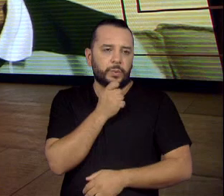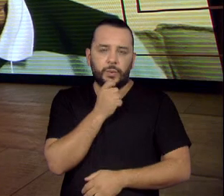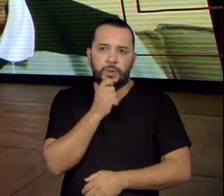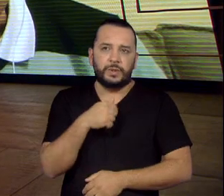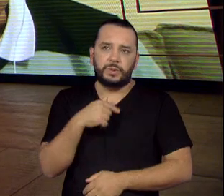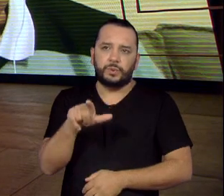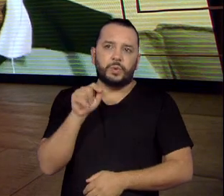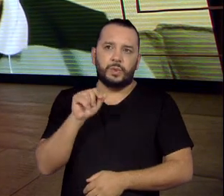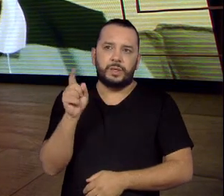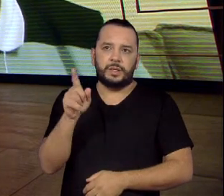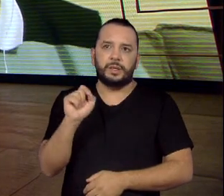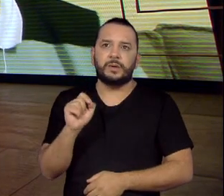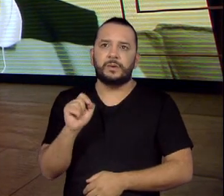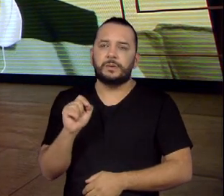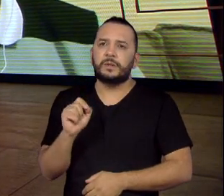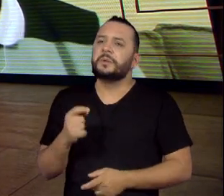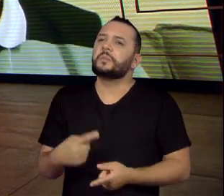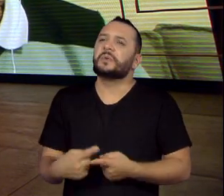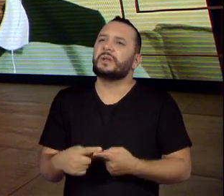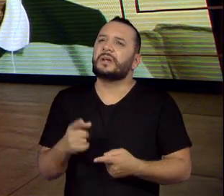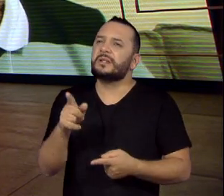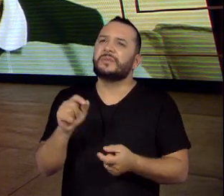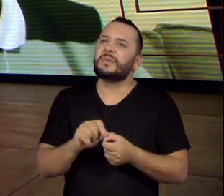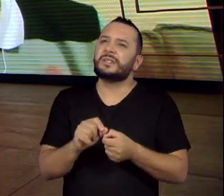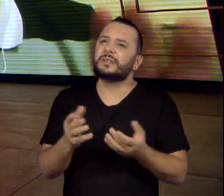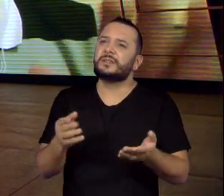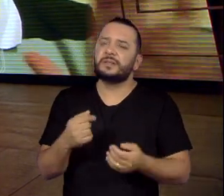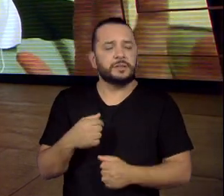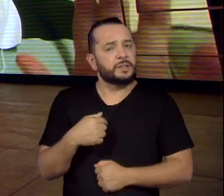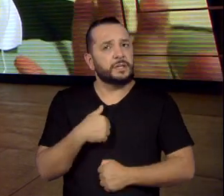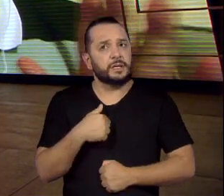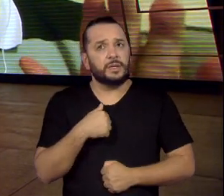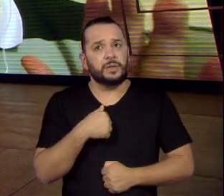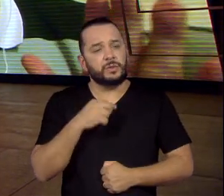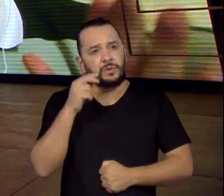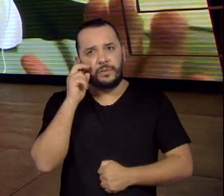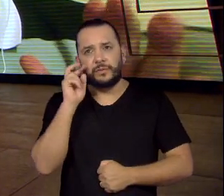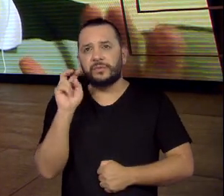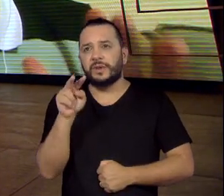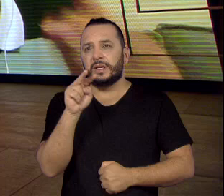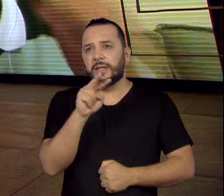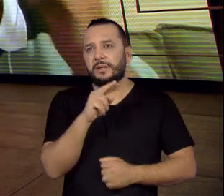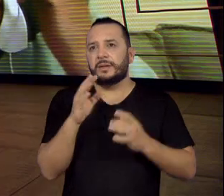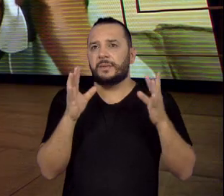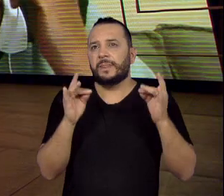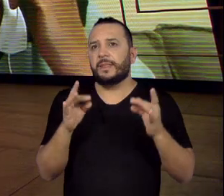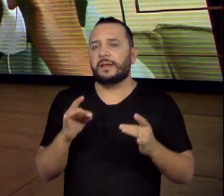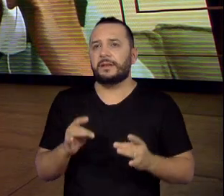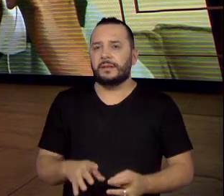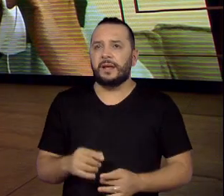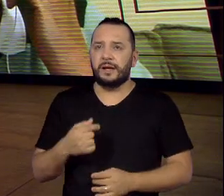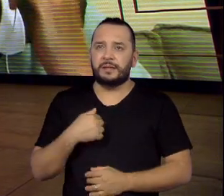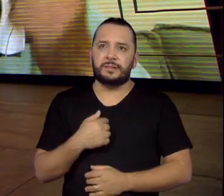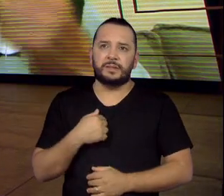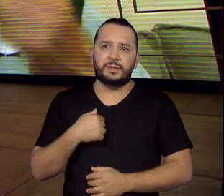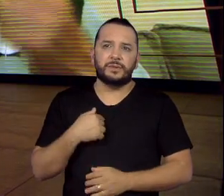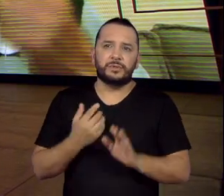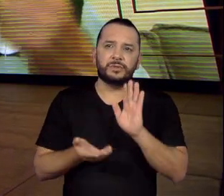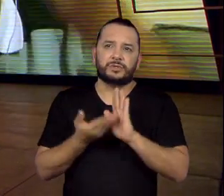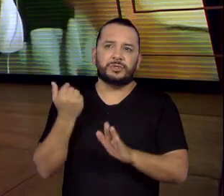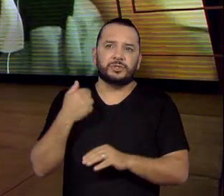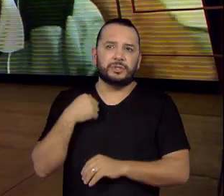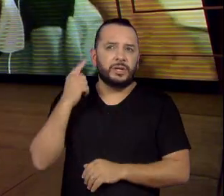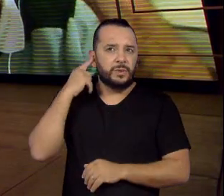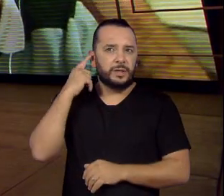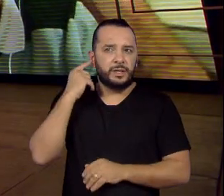escolher ninguém. Eu falei, então, o que o senhor faz? Ele falou assim, eu estou vendo detalhes, eu tiro a orelha de um, eu tiro o olho do